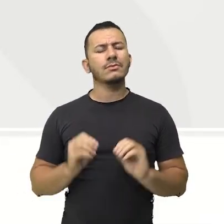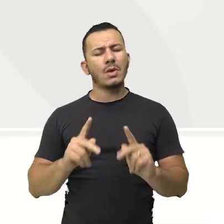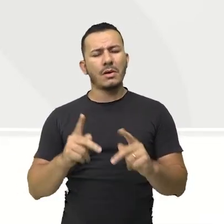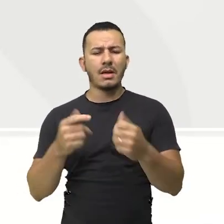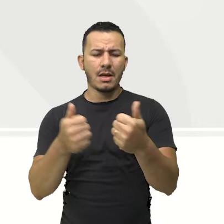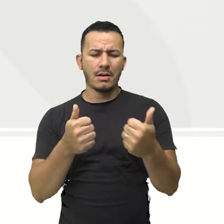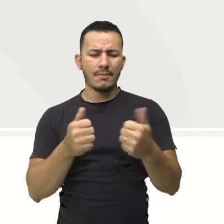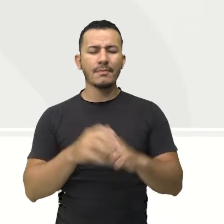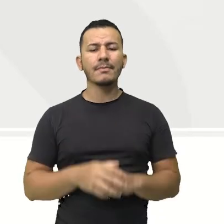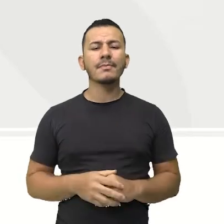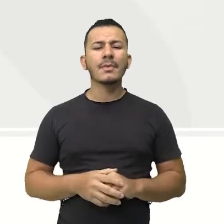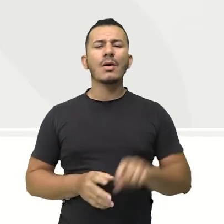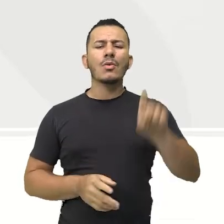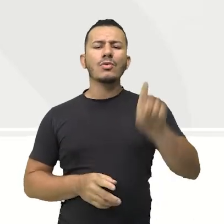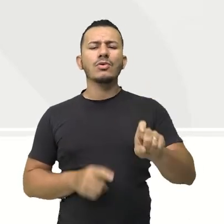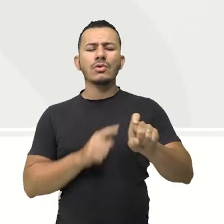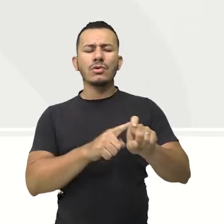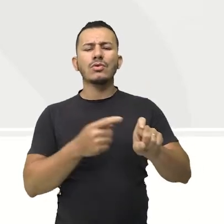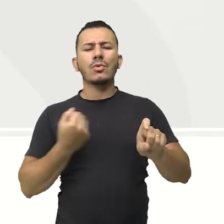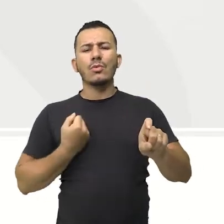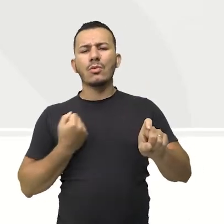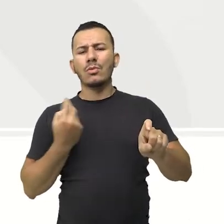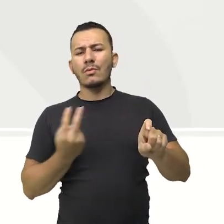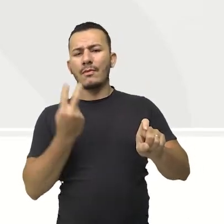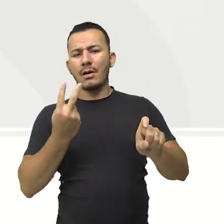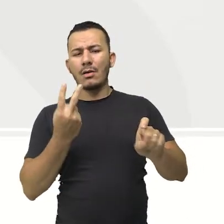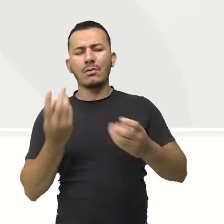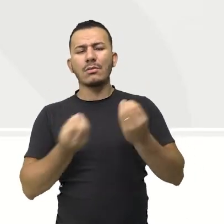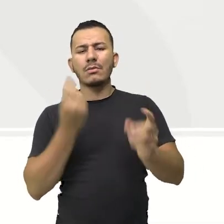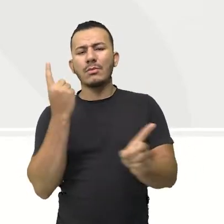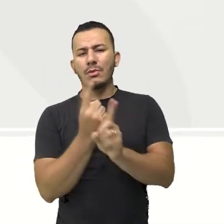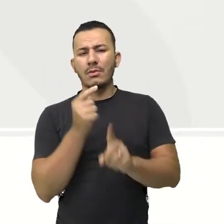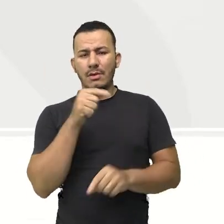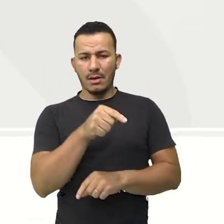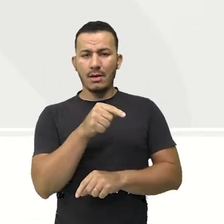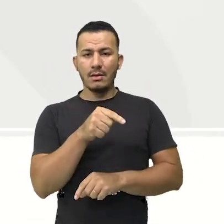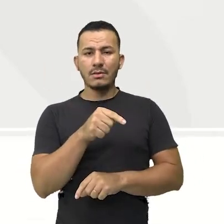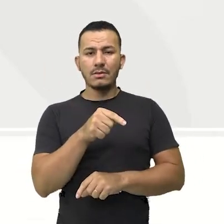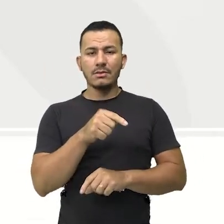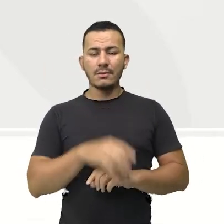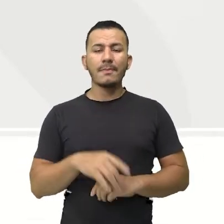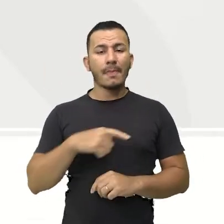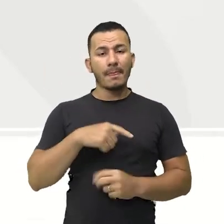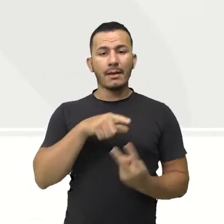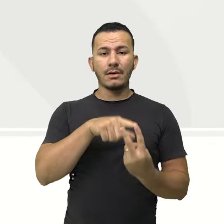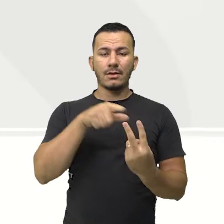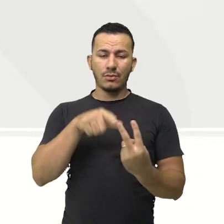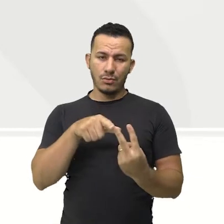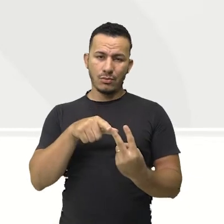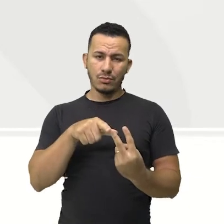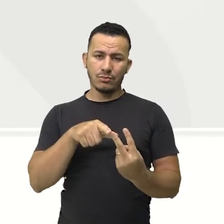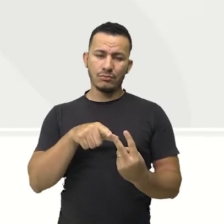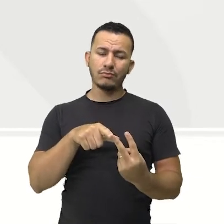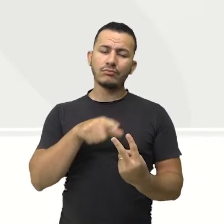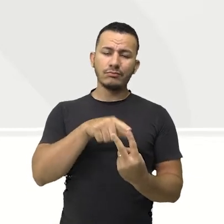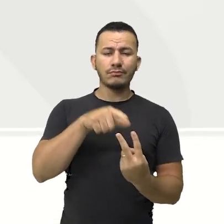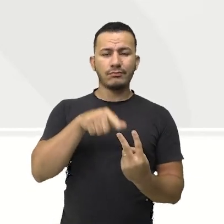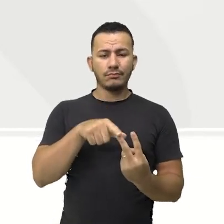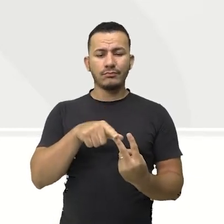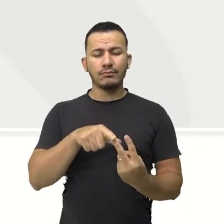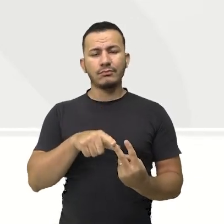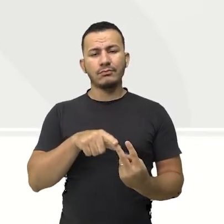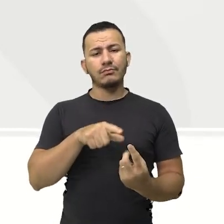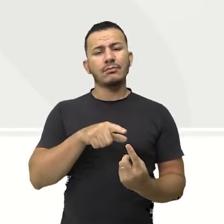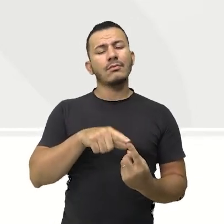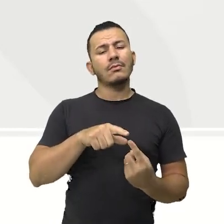Beleza. Quanto vale então o x? O que eu faço para determinar o valor do x? Aí, pessoal, teria duas opções.